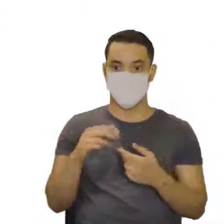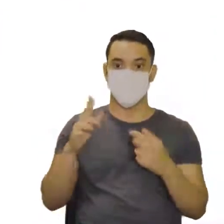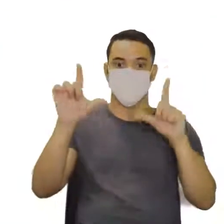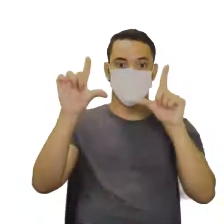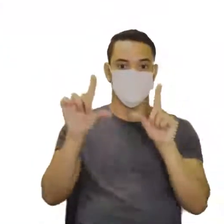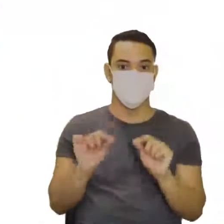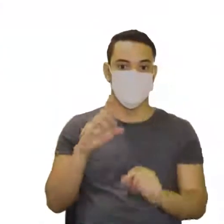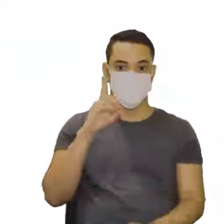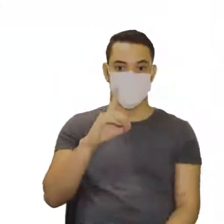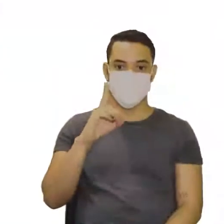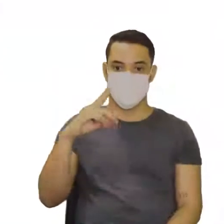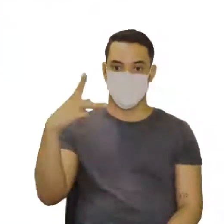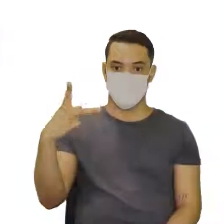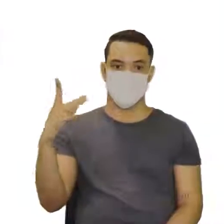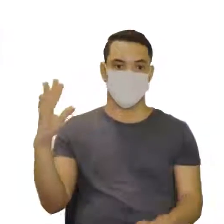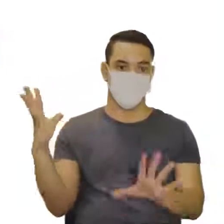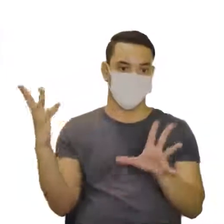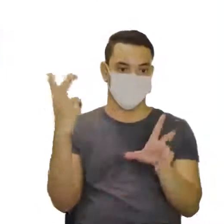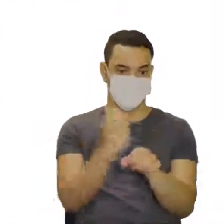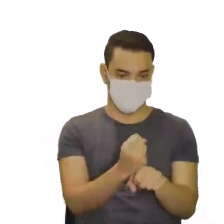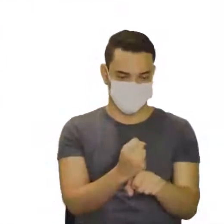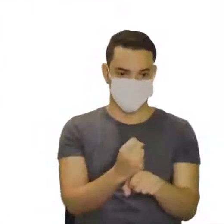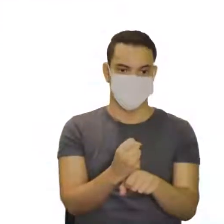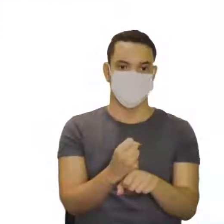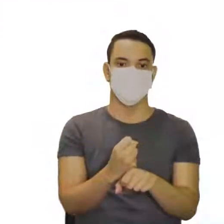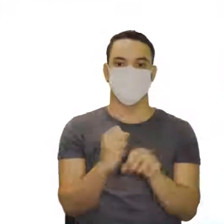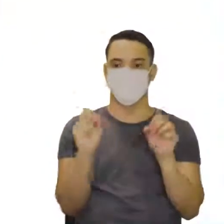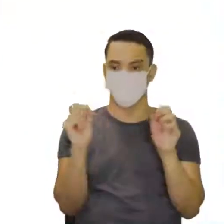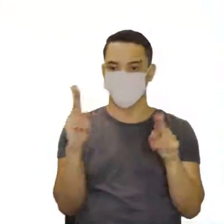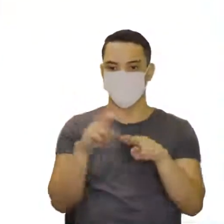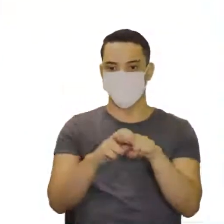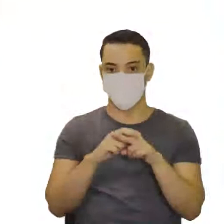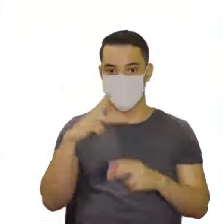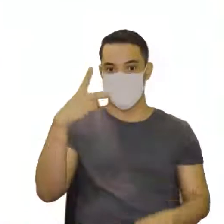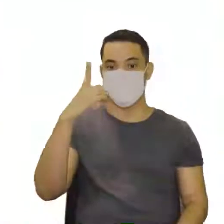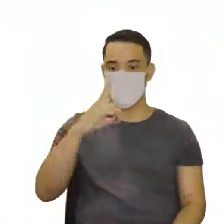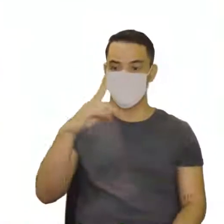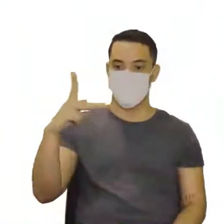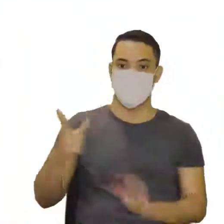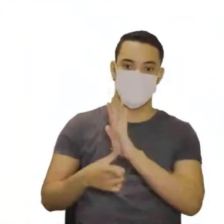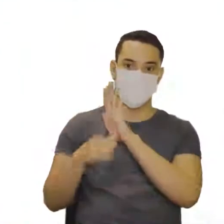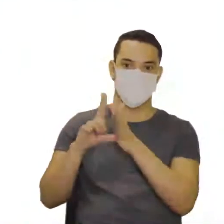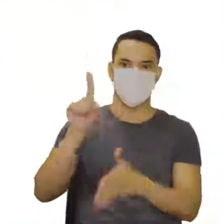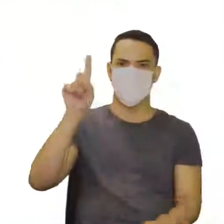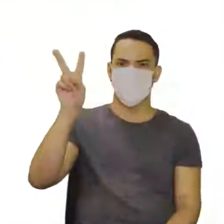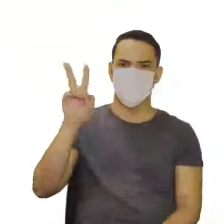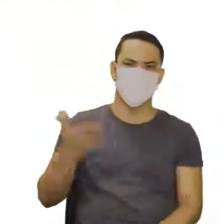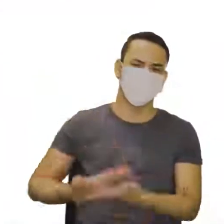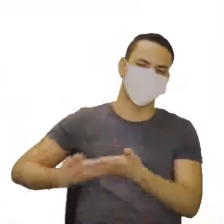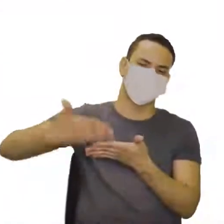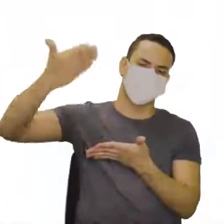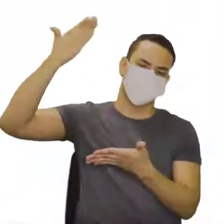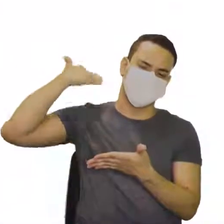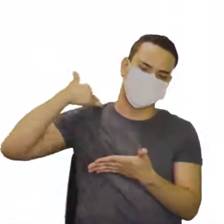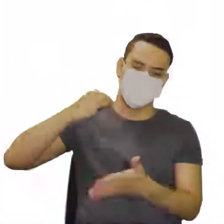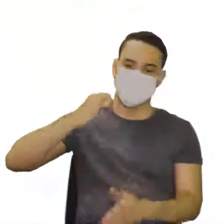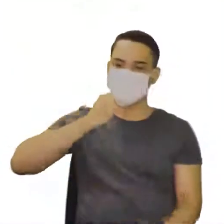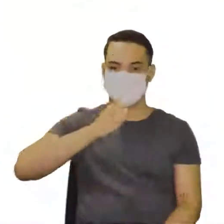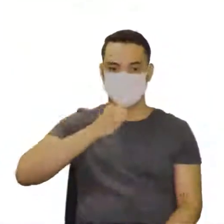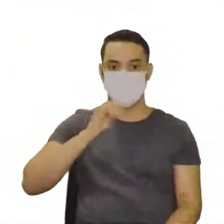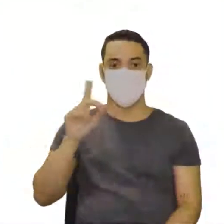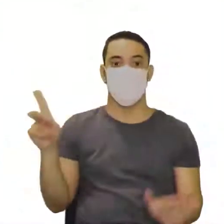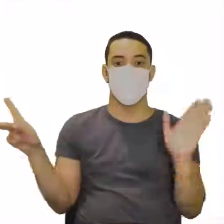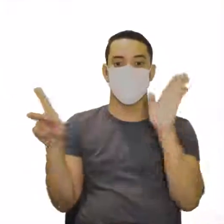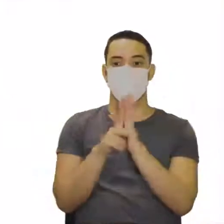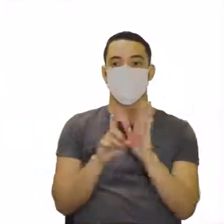a DDP total, ok? Então, aquela DDP que nós achamos de 1 volt, lá naquele exemplo, ela é